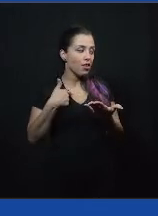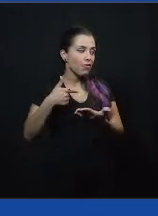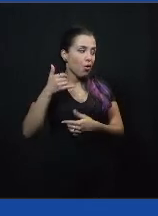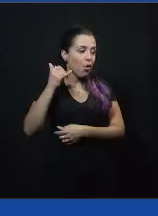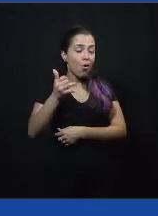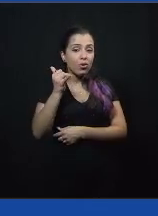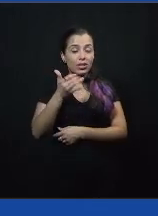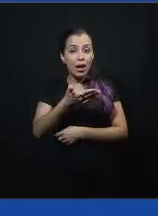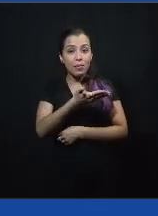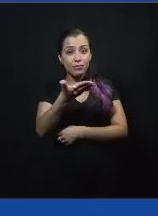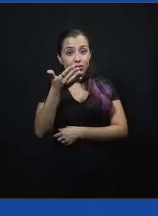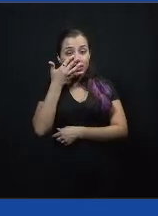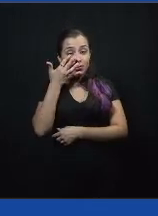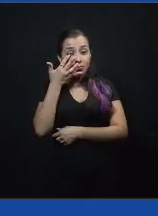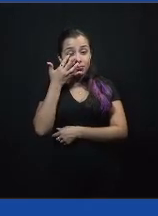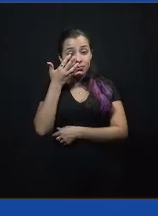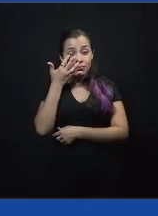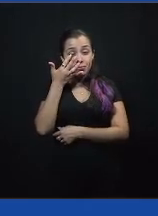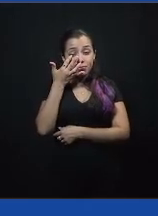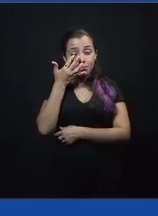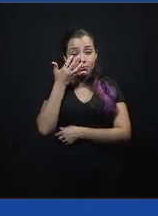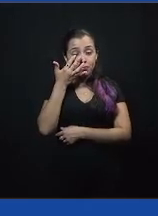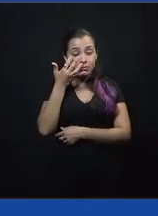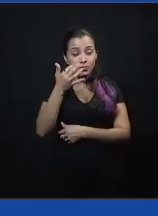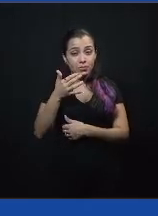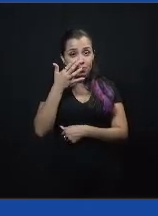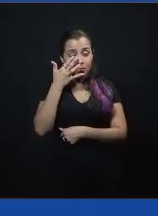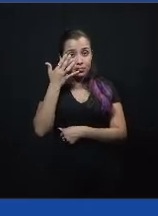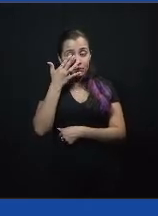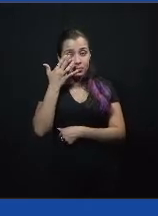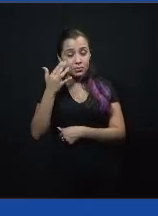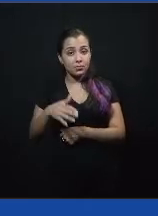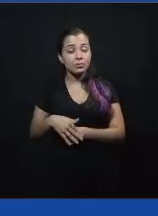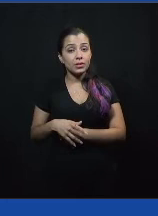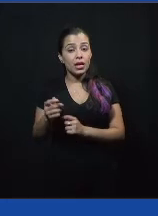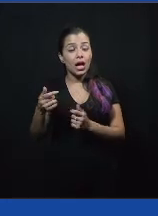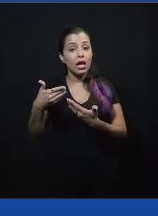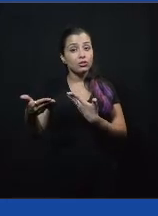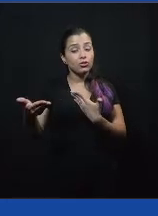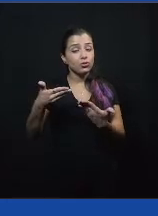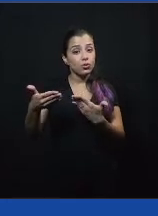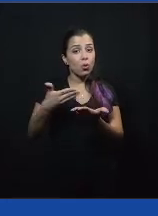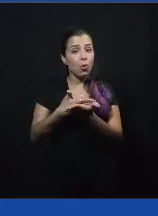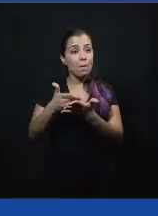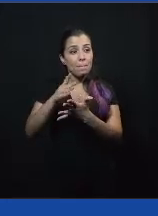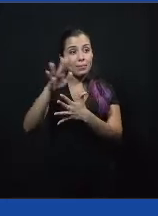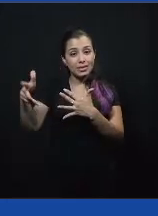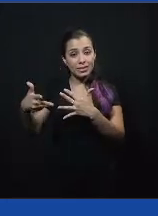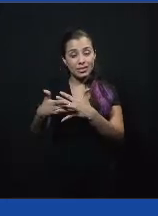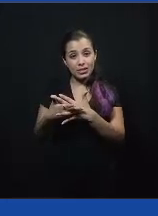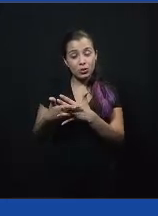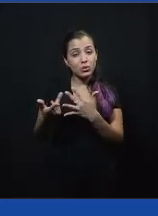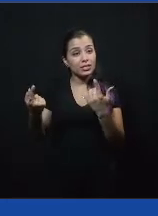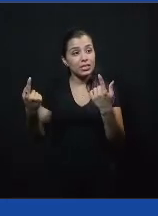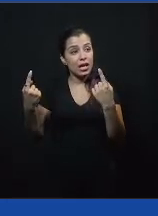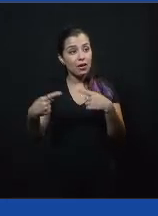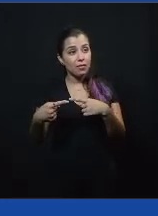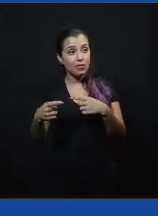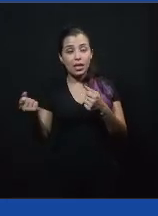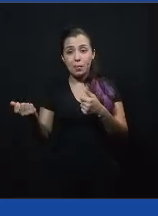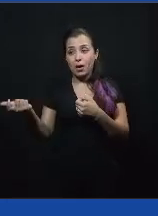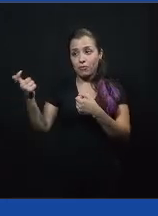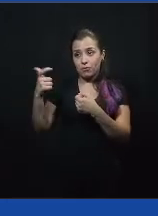partir disso bom a gente começa esse projeto dos agentes da Cidadania com alguns desafios né não foi pode pode